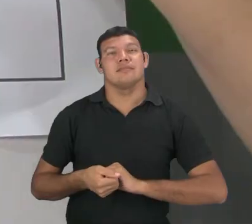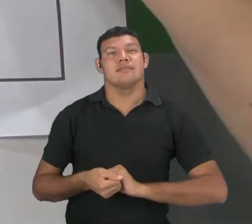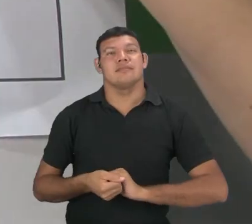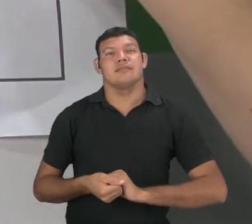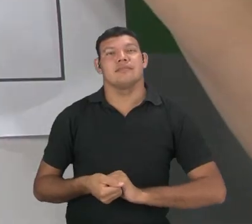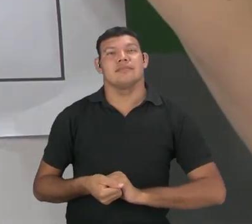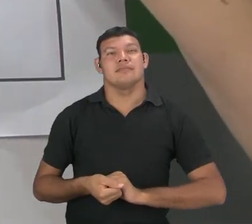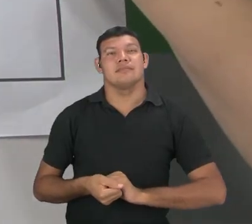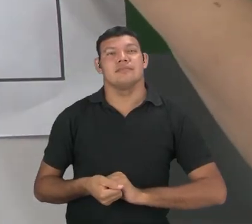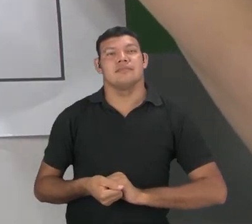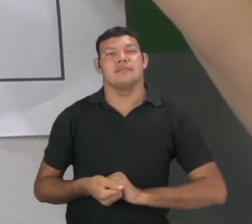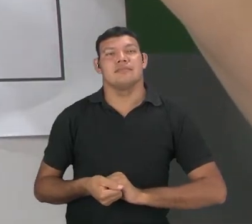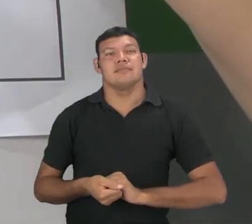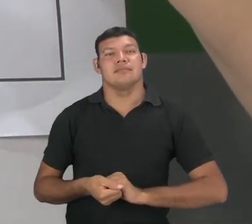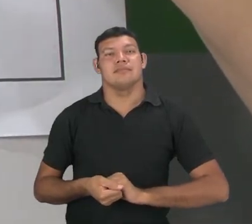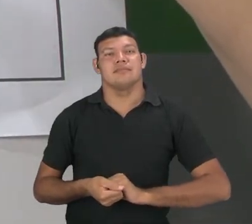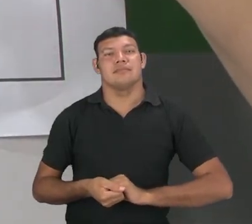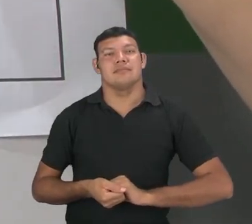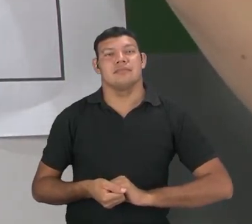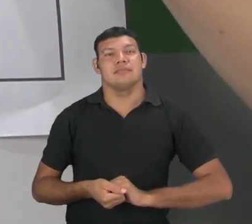nossa representação.